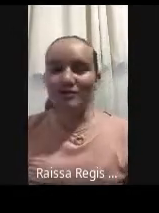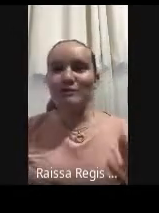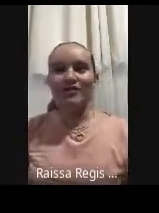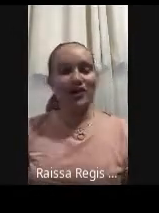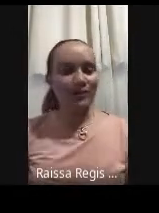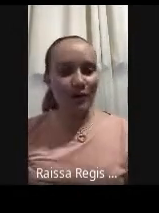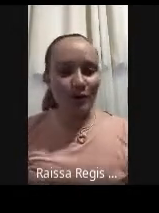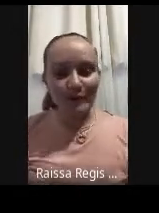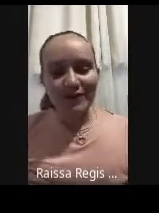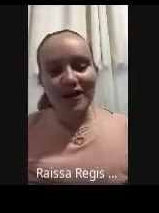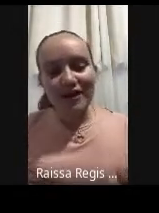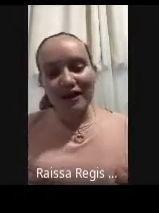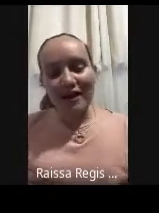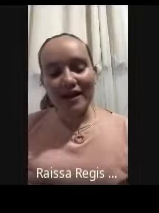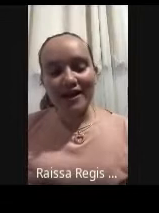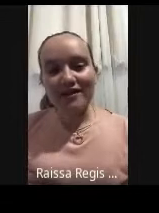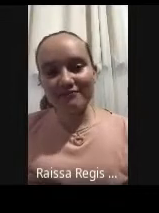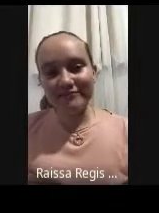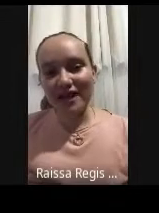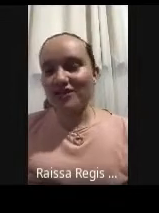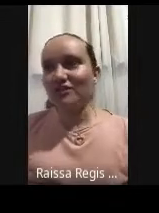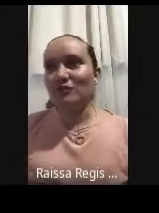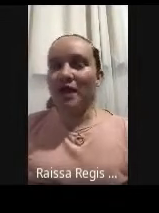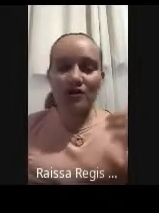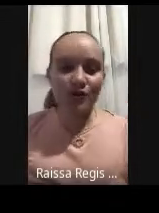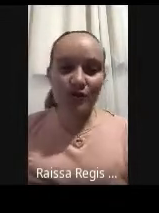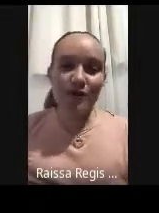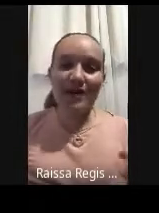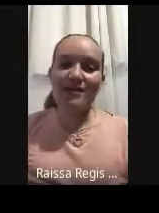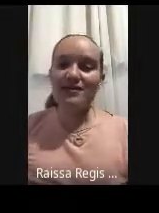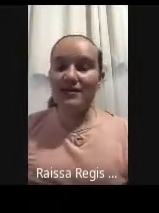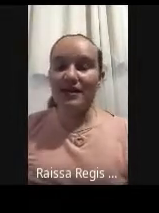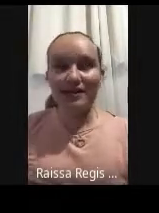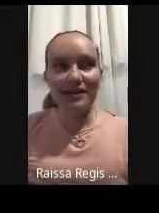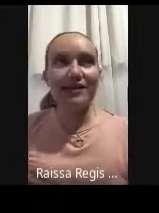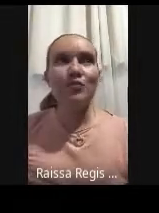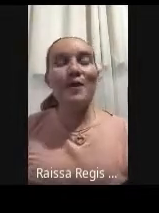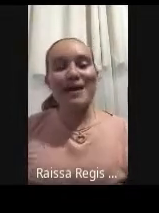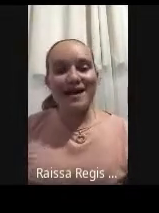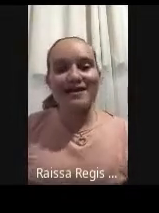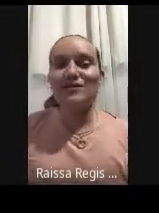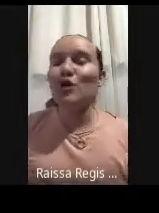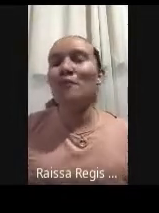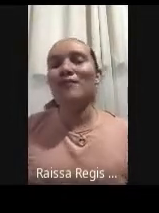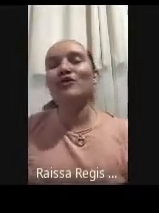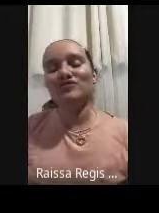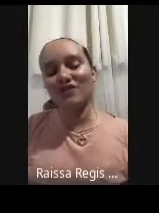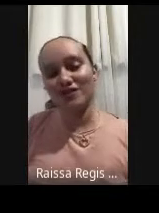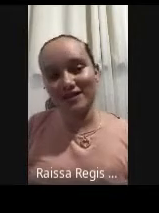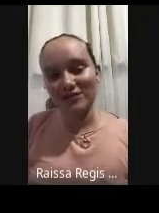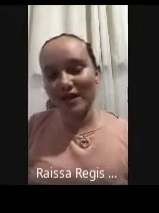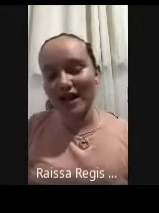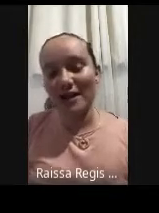momento, vamos praticar um pouco. A gente resolveu, né, trazer aqui uma base só para